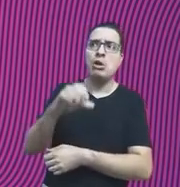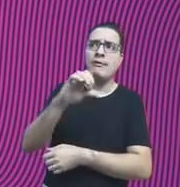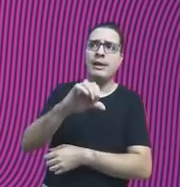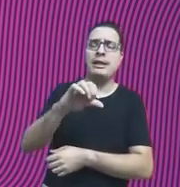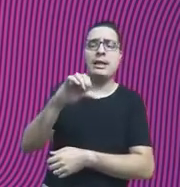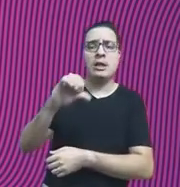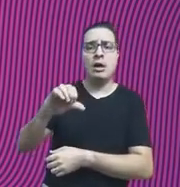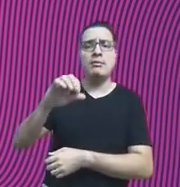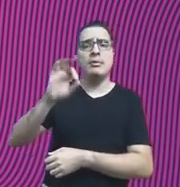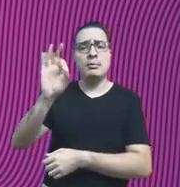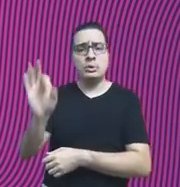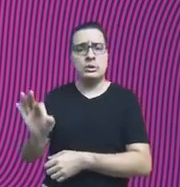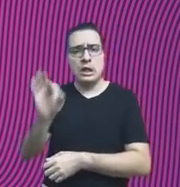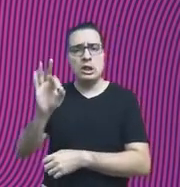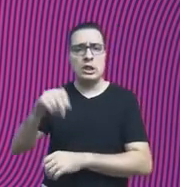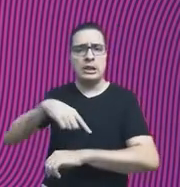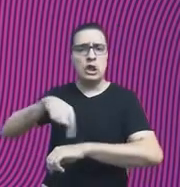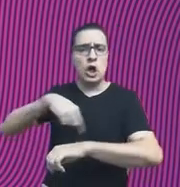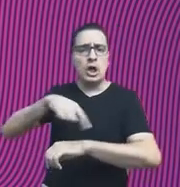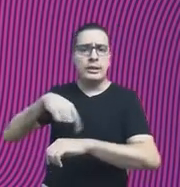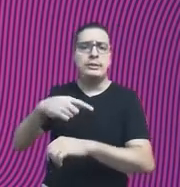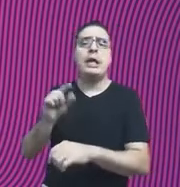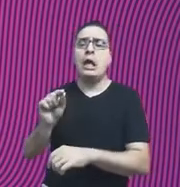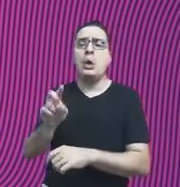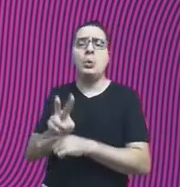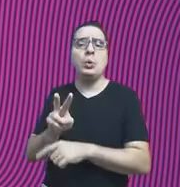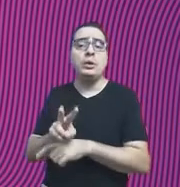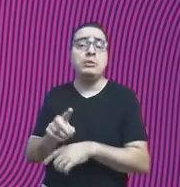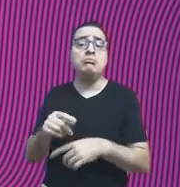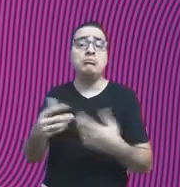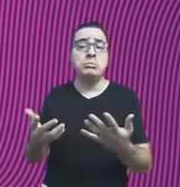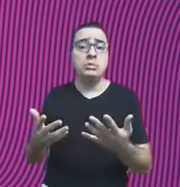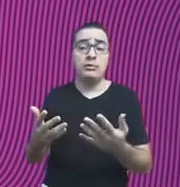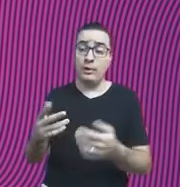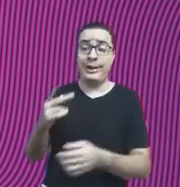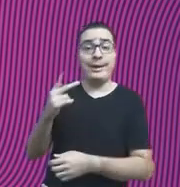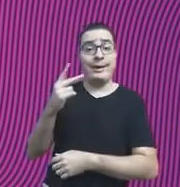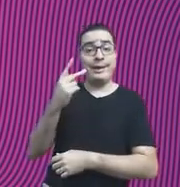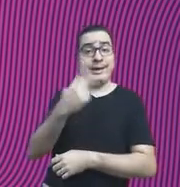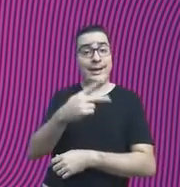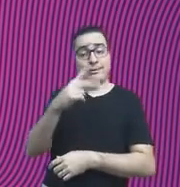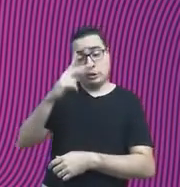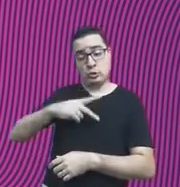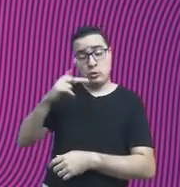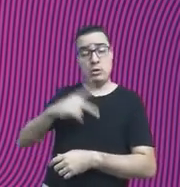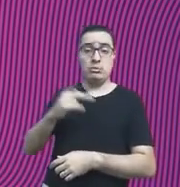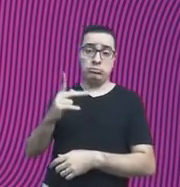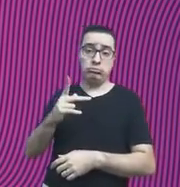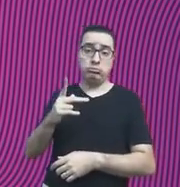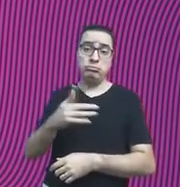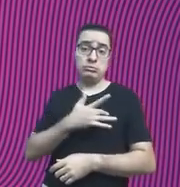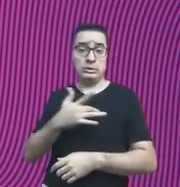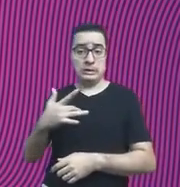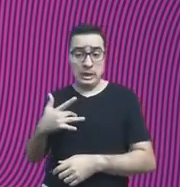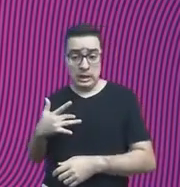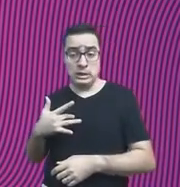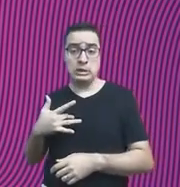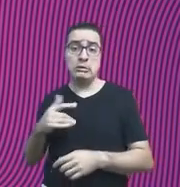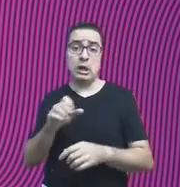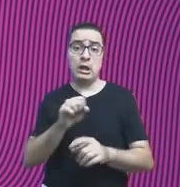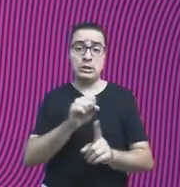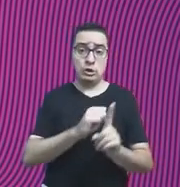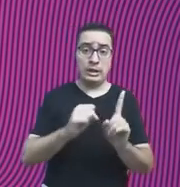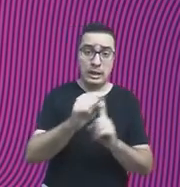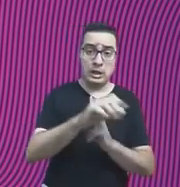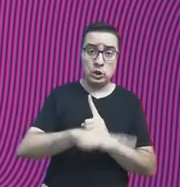99,9% das horas, quem cuidou do paciente? Quem cuidou do paciente foi ele. Perante o sistema de saúde, perante a sociedade, quem cuida é ele. Se ele